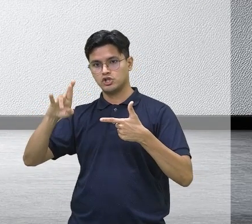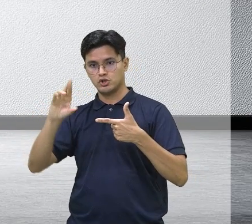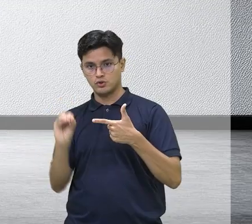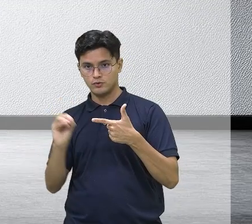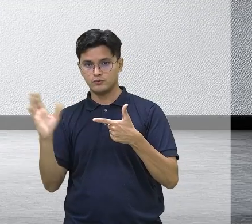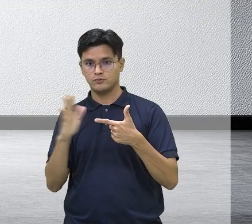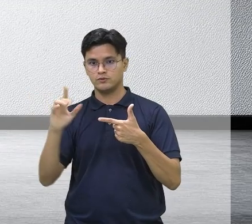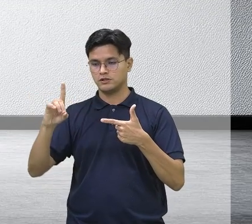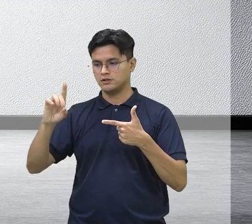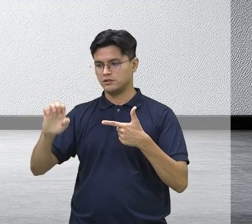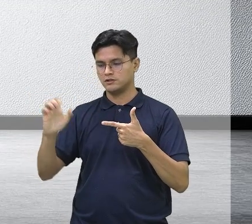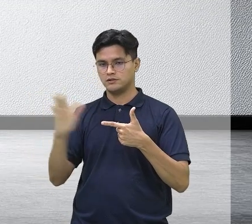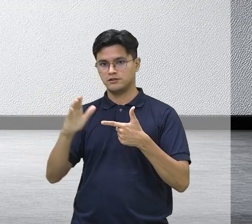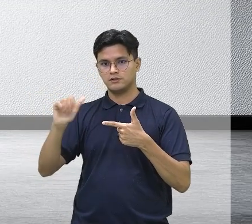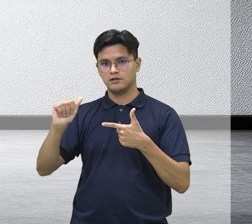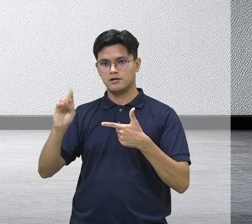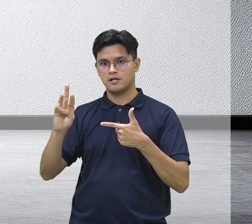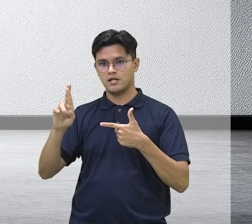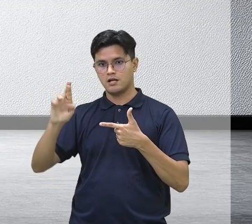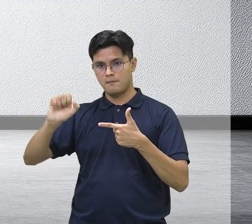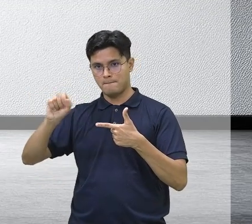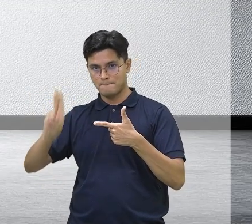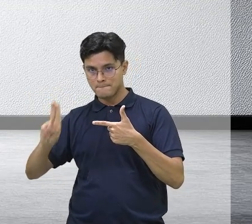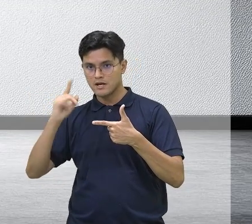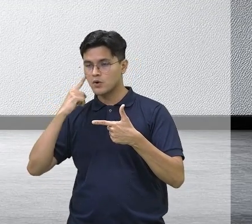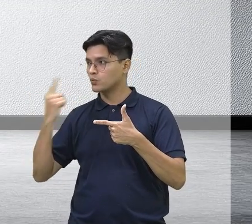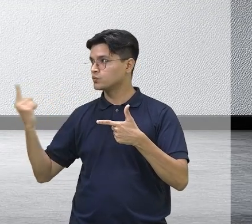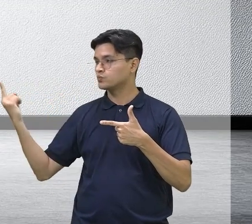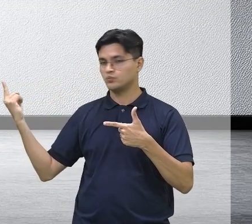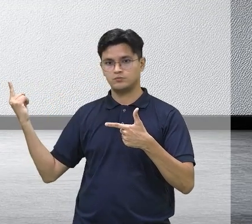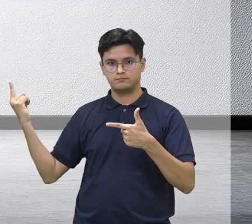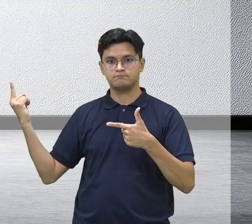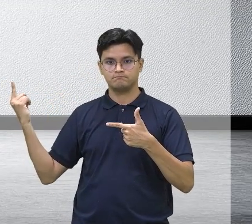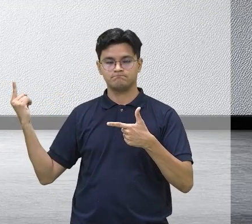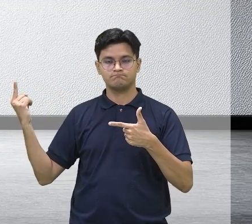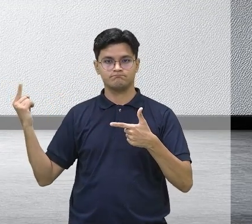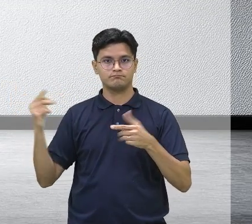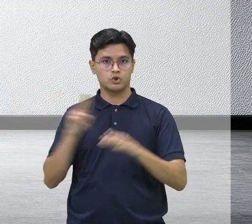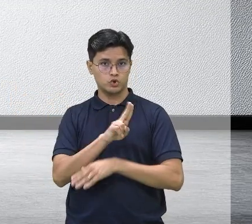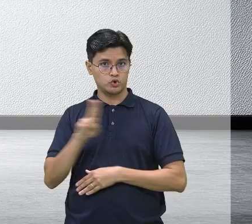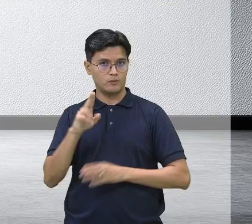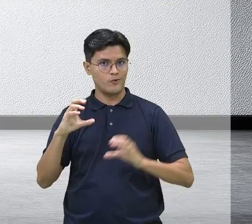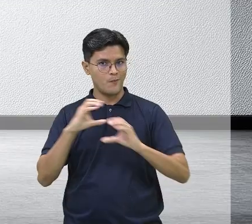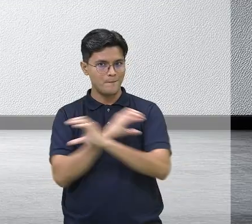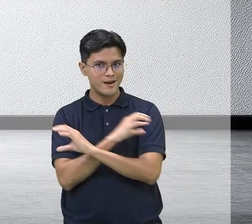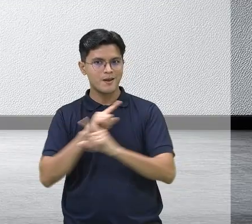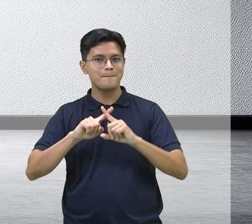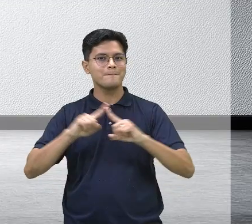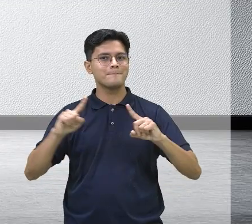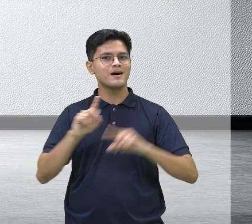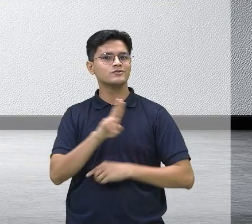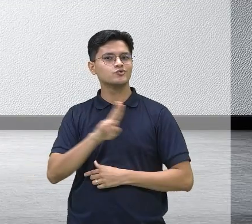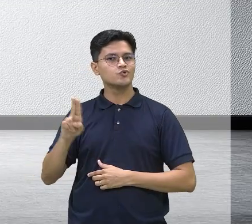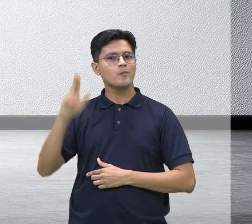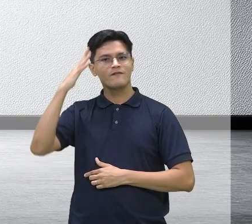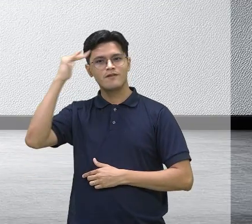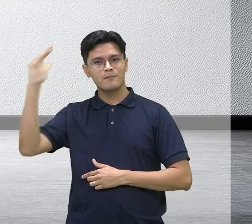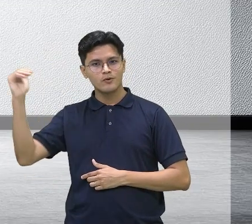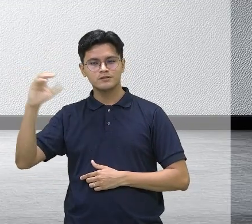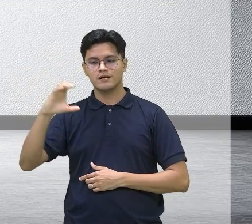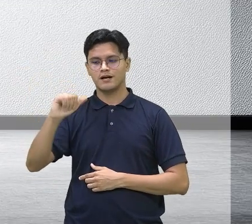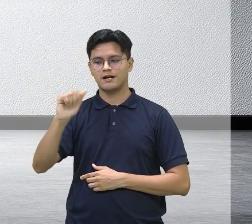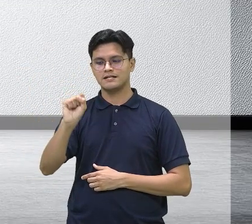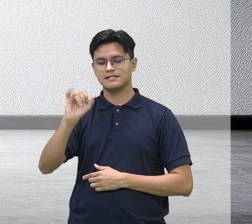como Casimiro José Marquês de Abreu, nome completo, né? Mas ele é muito conhecido como Casimiro